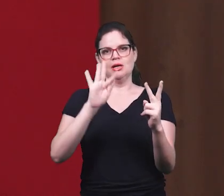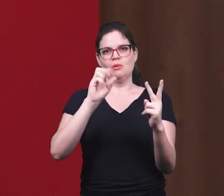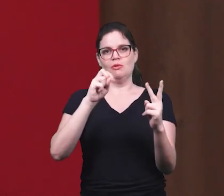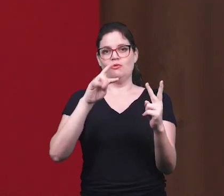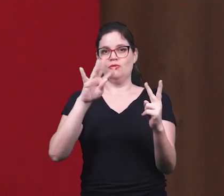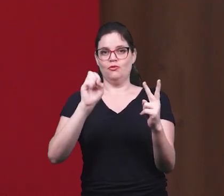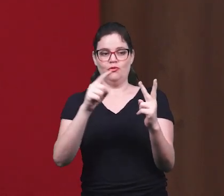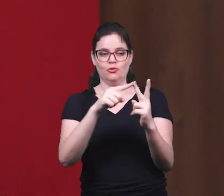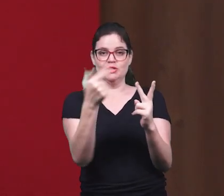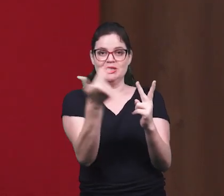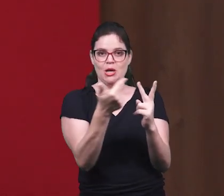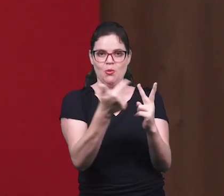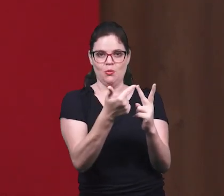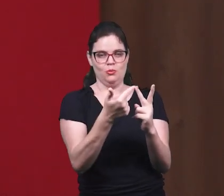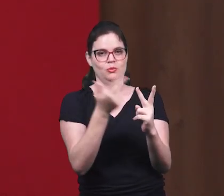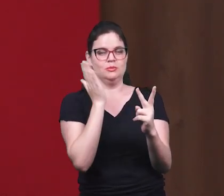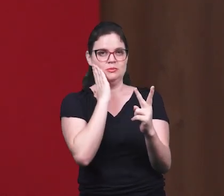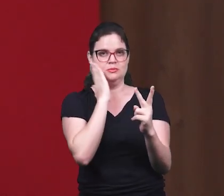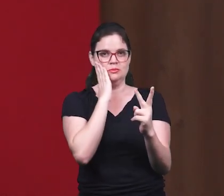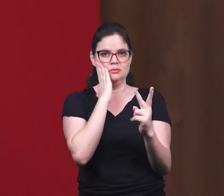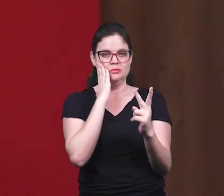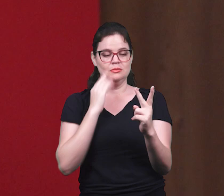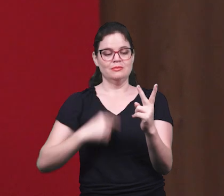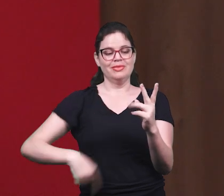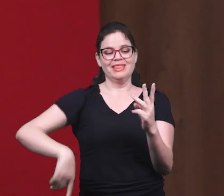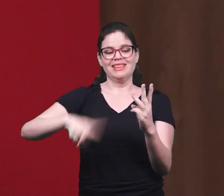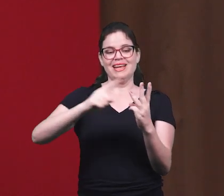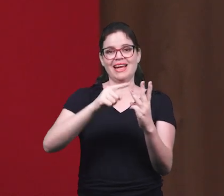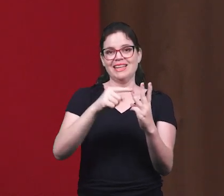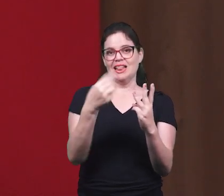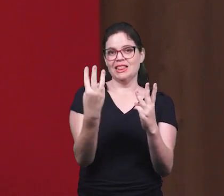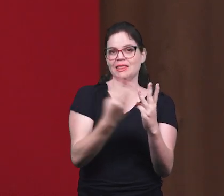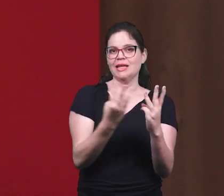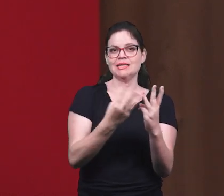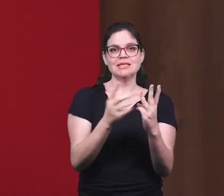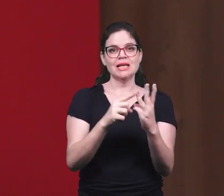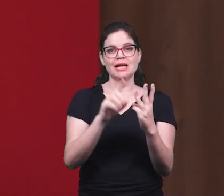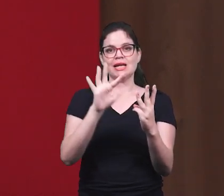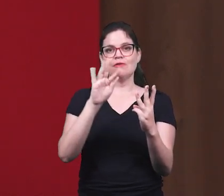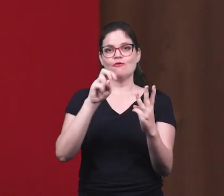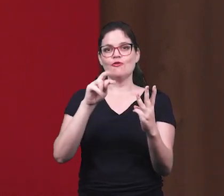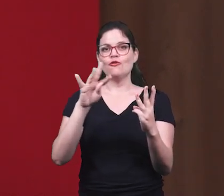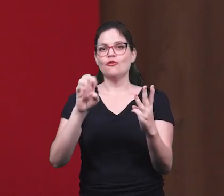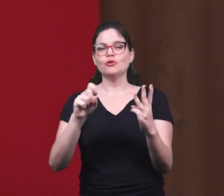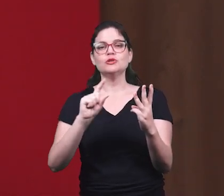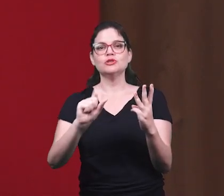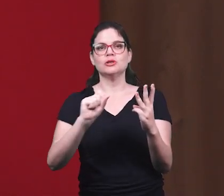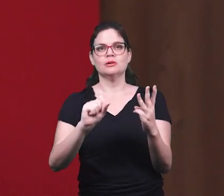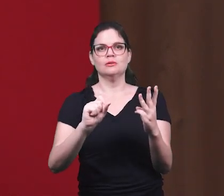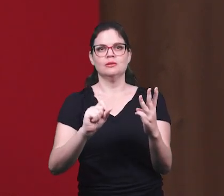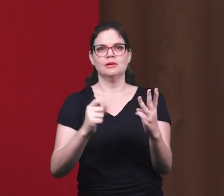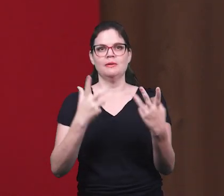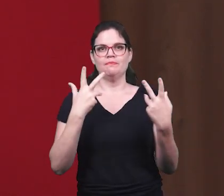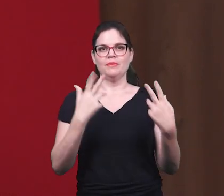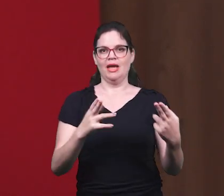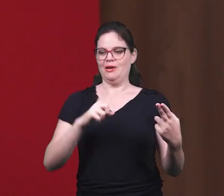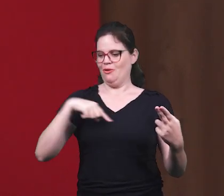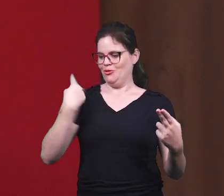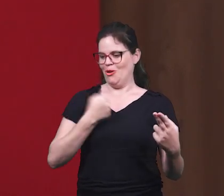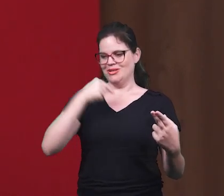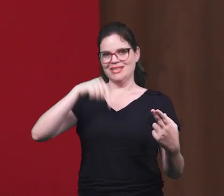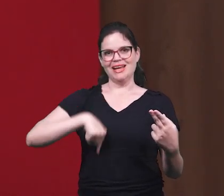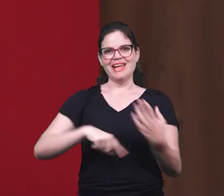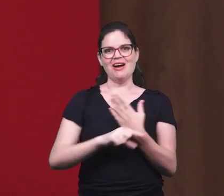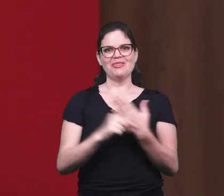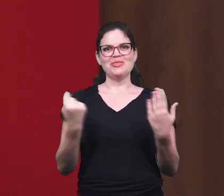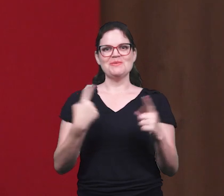ser uma fonte secundária. E a fonte terciária ainda é quando um autor, como hoje, nós aqui somos uma